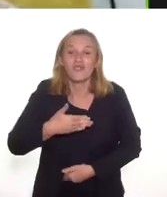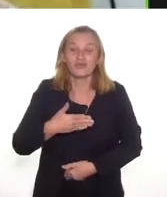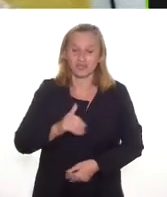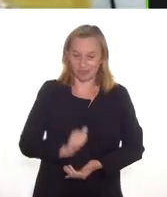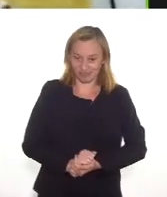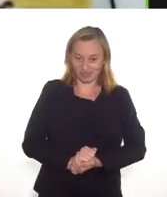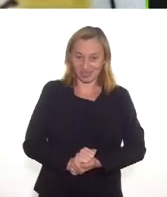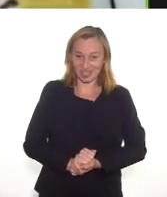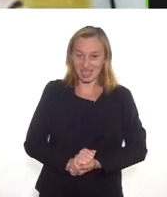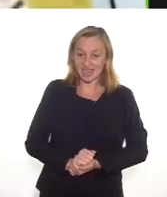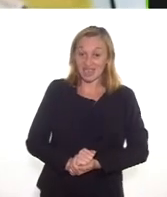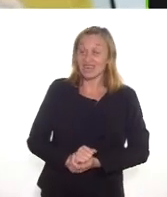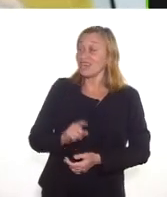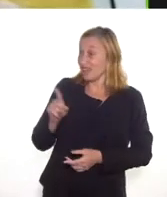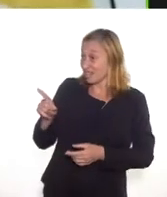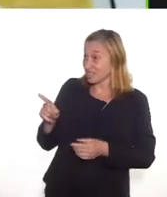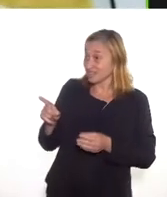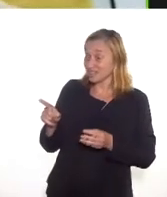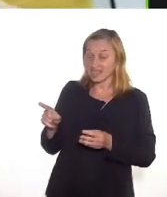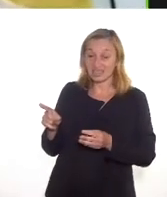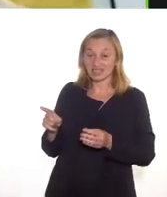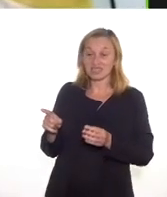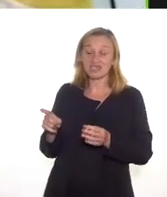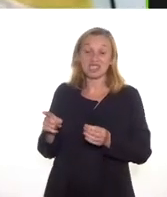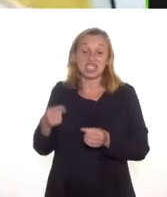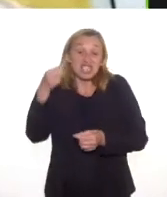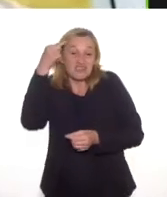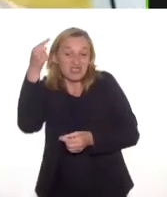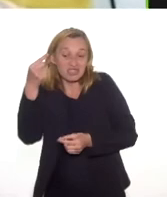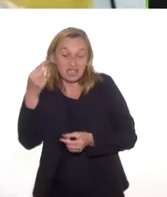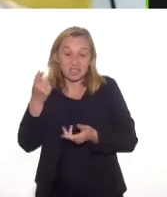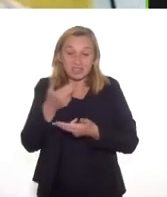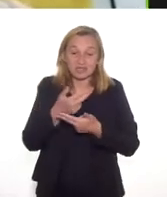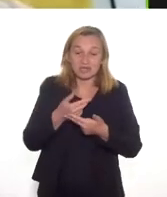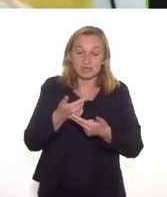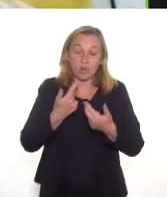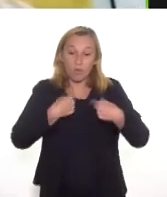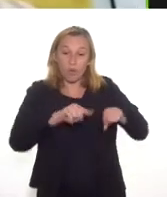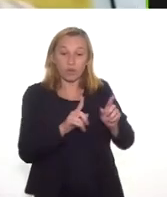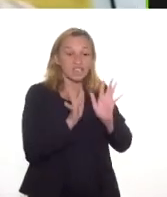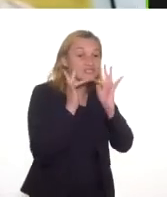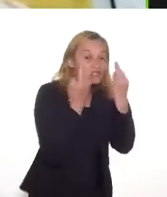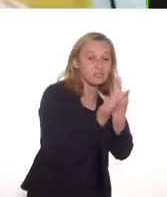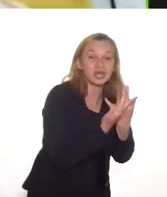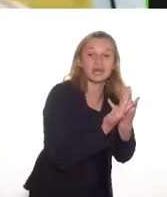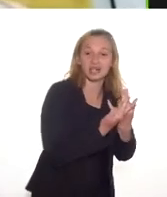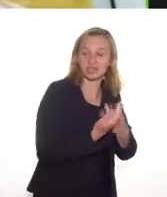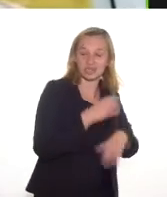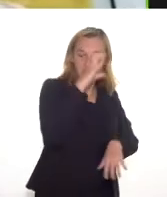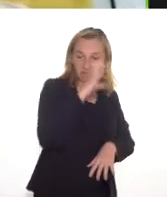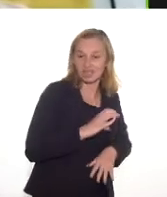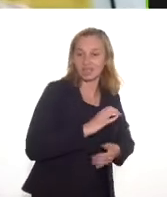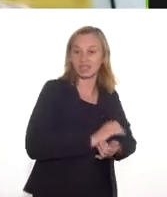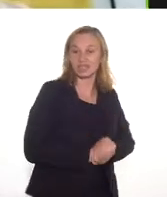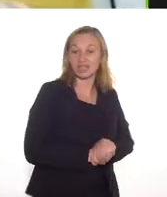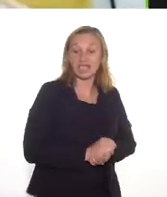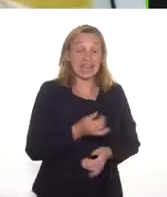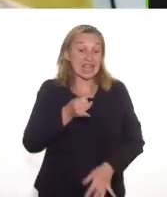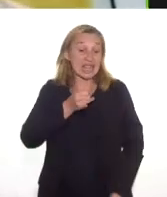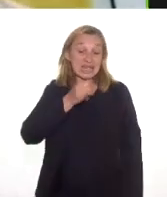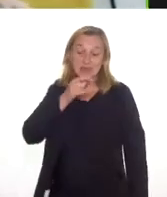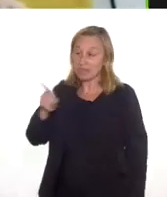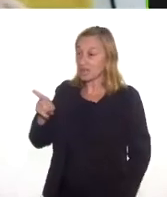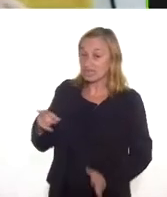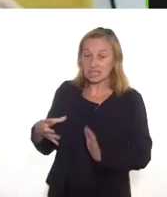estão fazendo sensacionalismo em cima das famílias, em cima da tragédia humana, como, por exemplo, esse